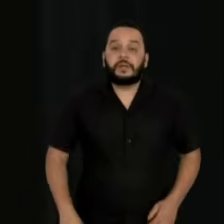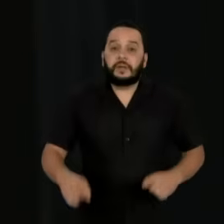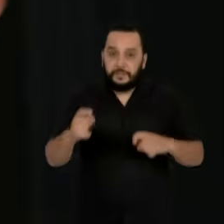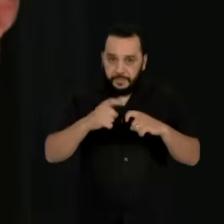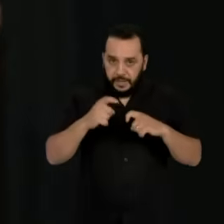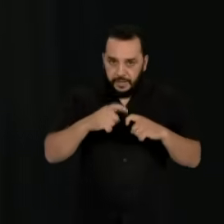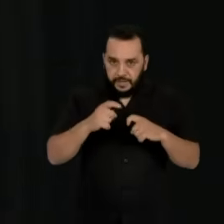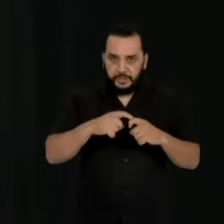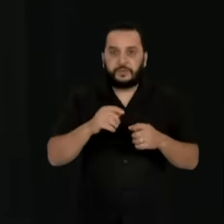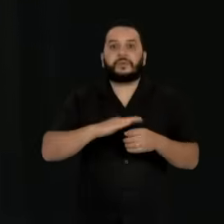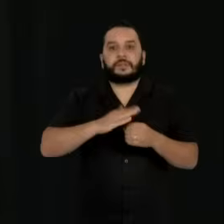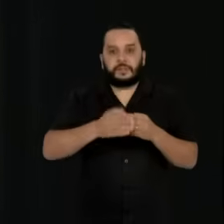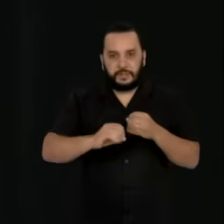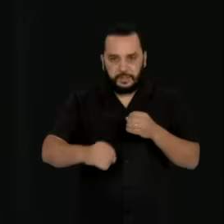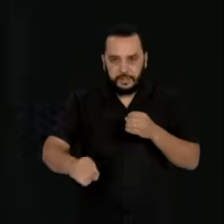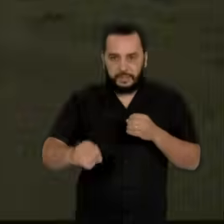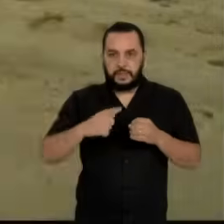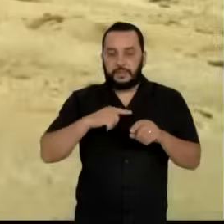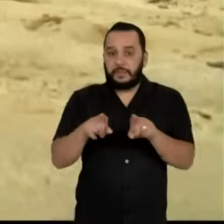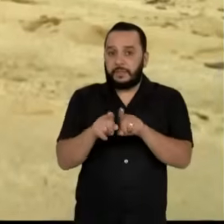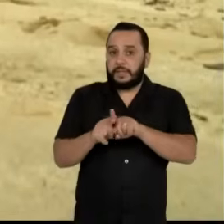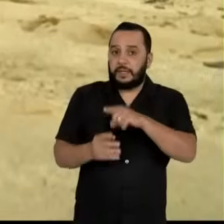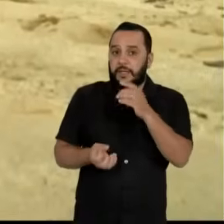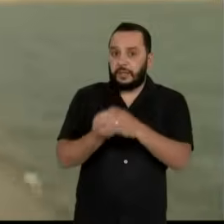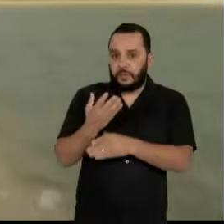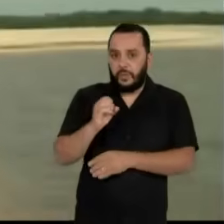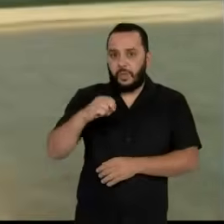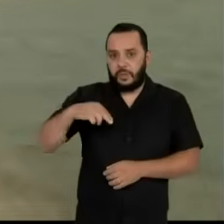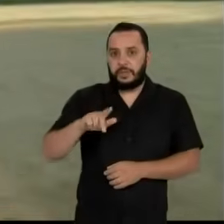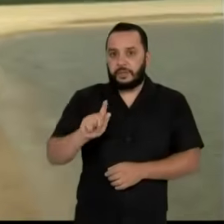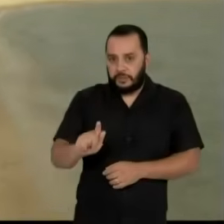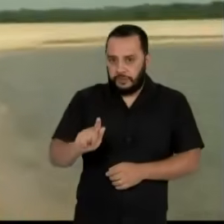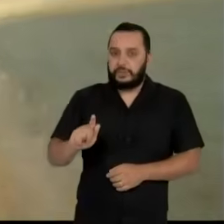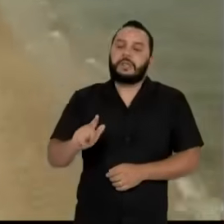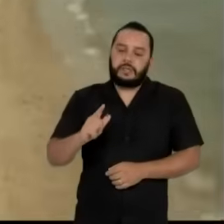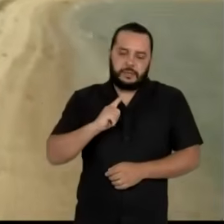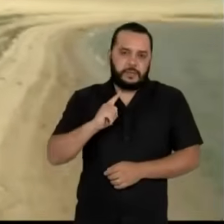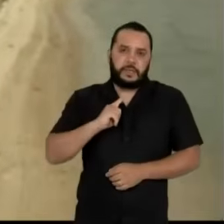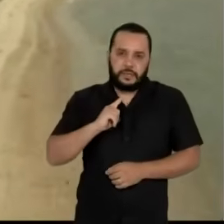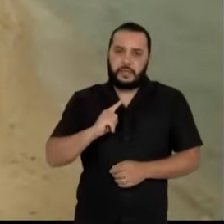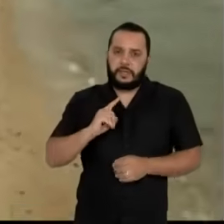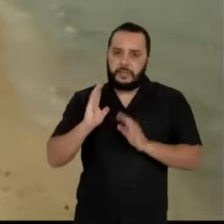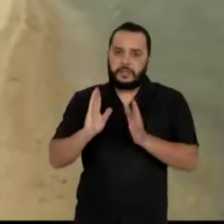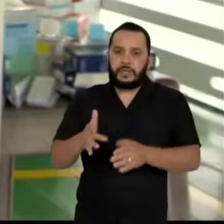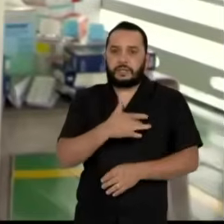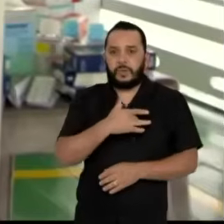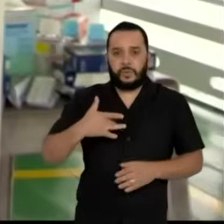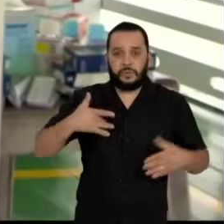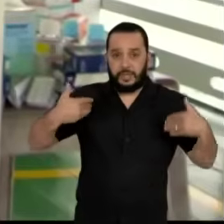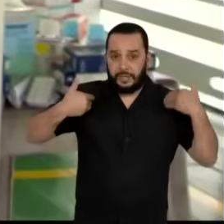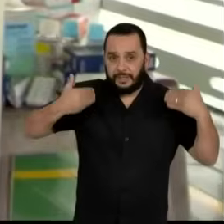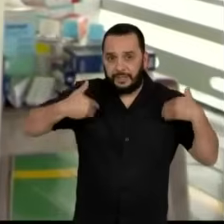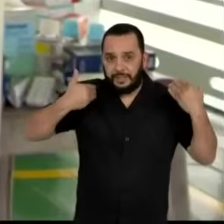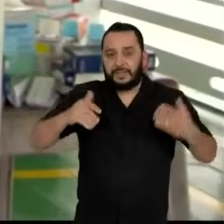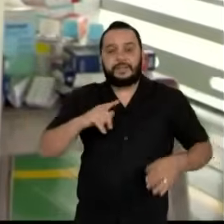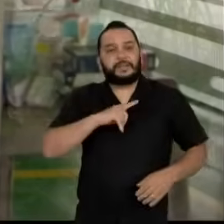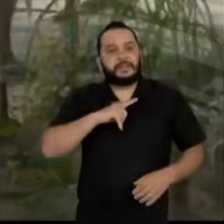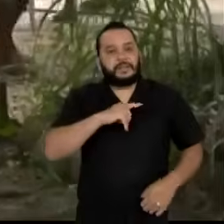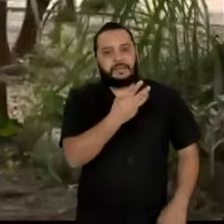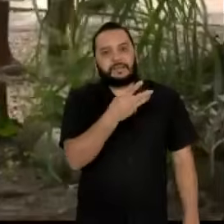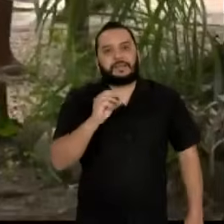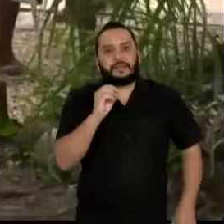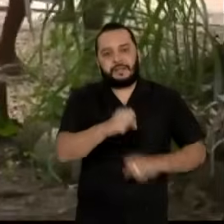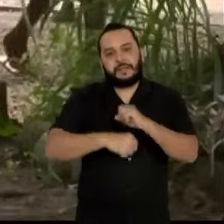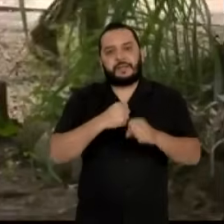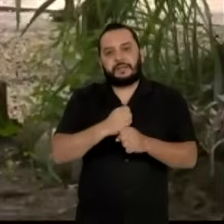Médico sanitarista, é fundador e coordenador da organização sem fins lucrativos Saúde e Alegria, que tem mais de 30